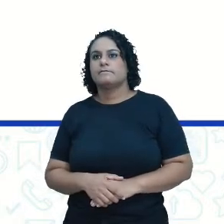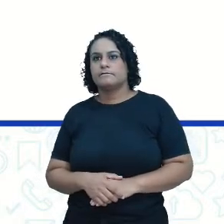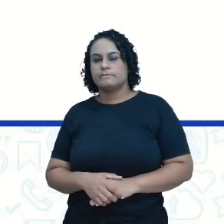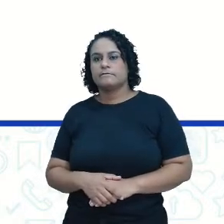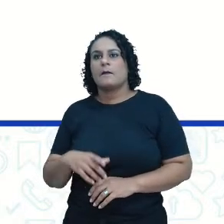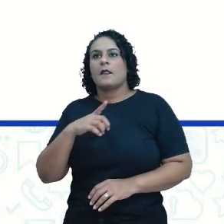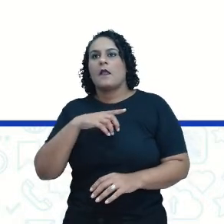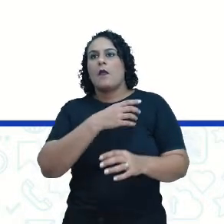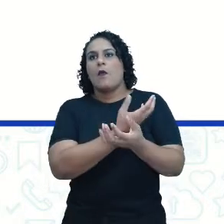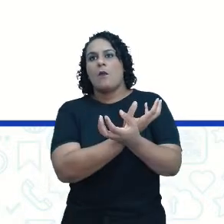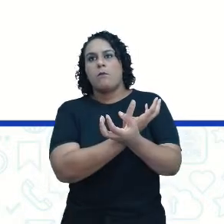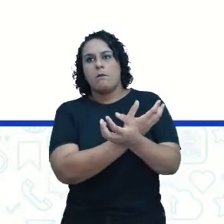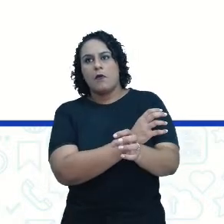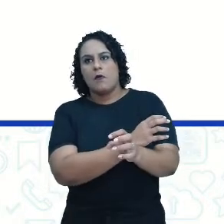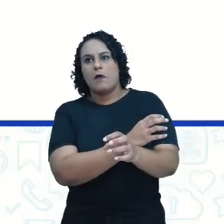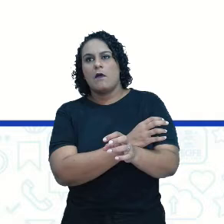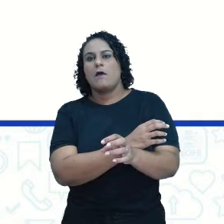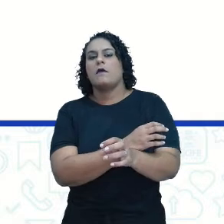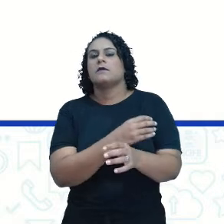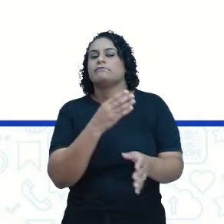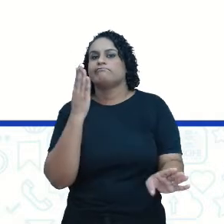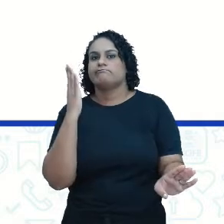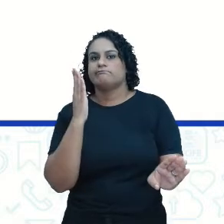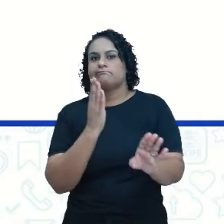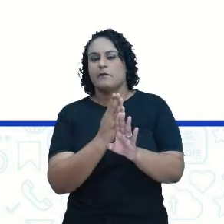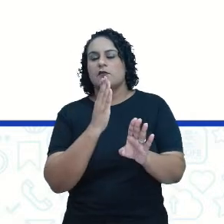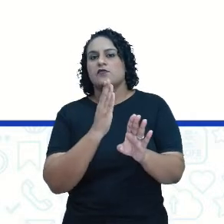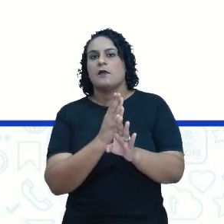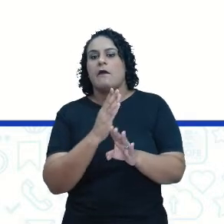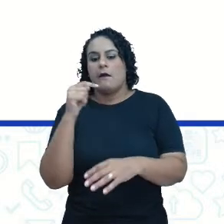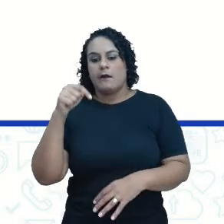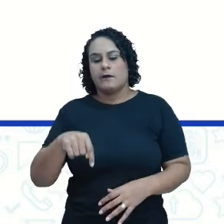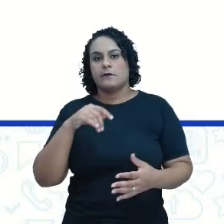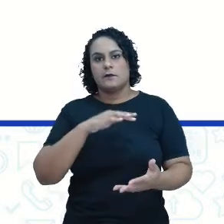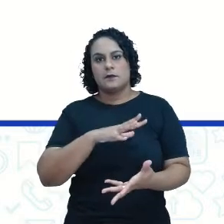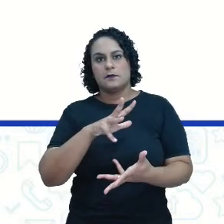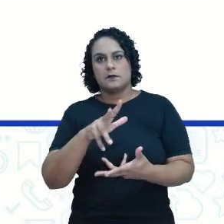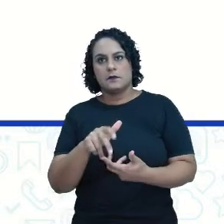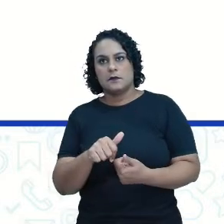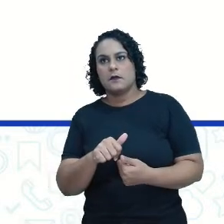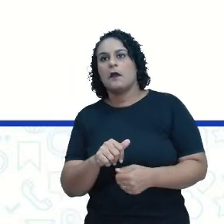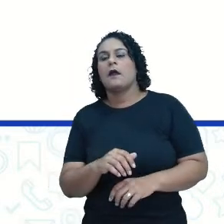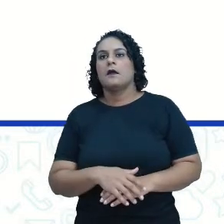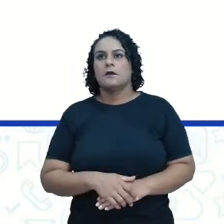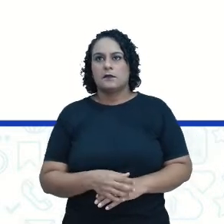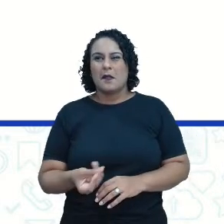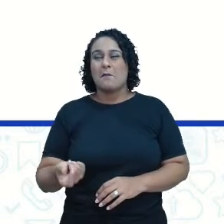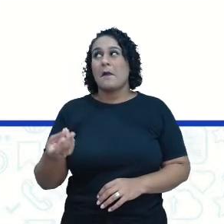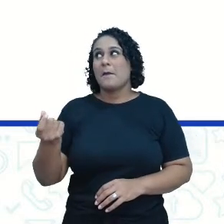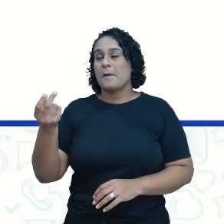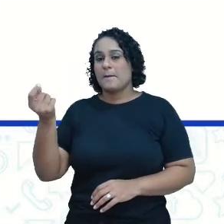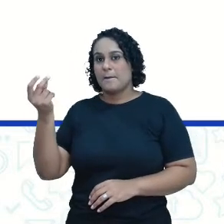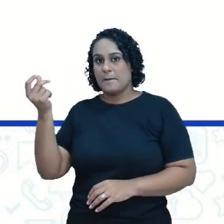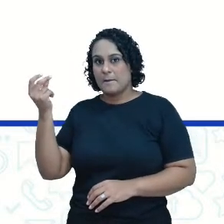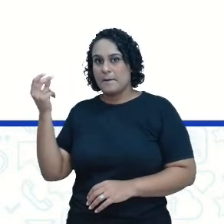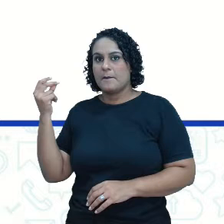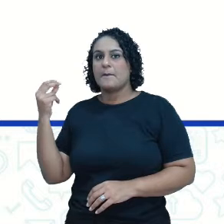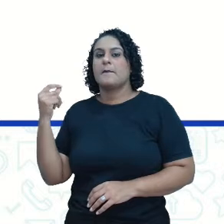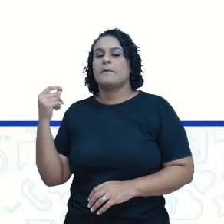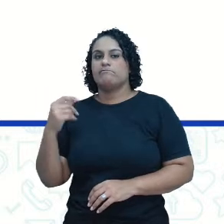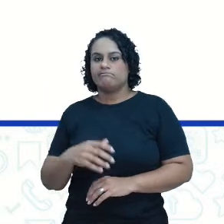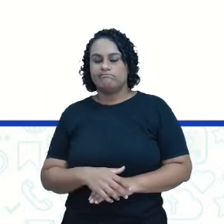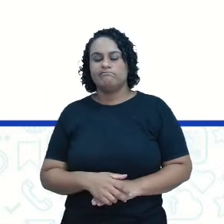fósseis, né? A gente já consegue achar aqui na Terra traços fósseis dessa época, tá? Desse